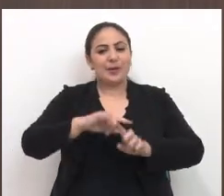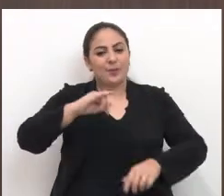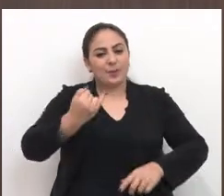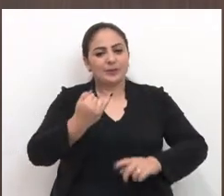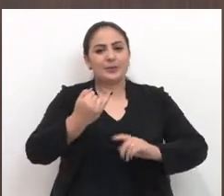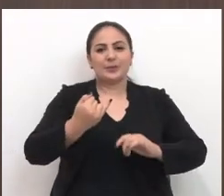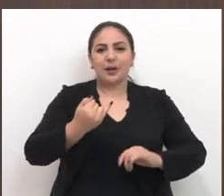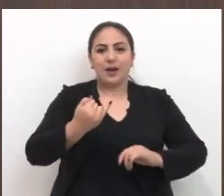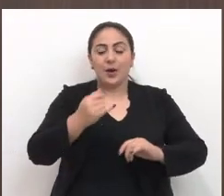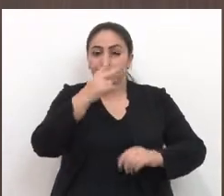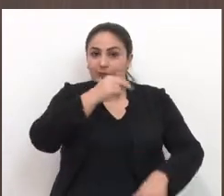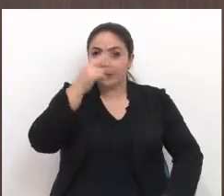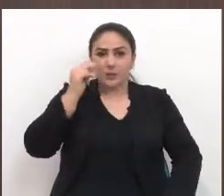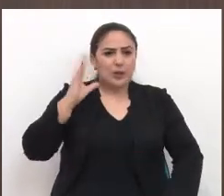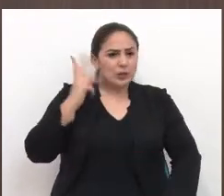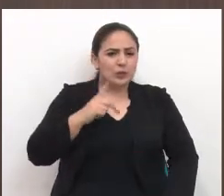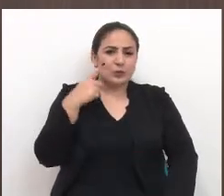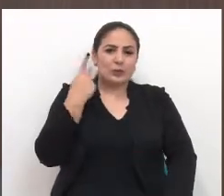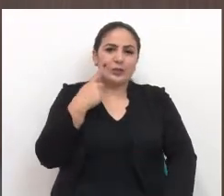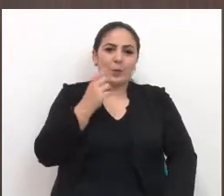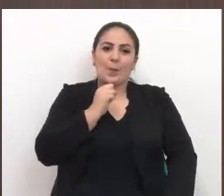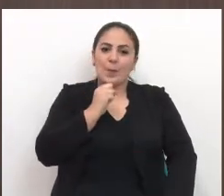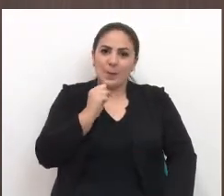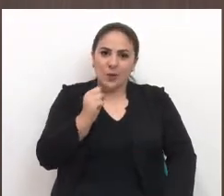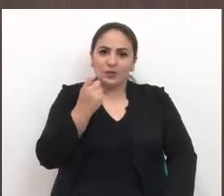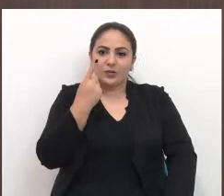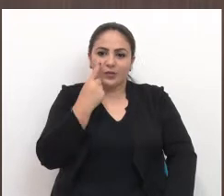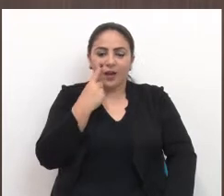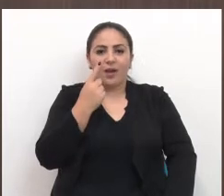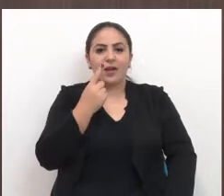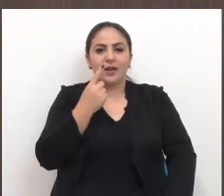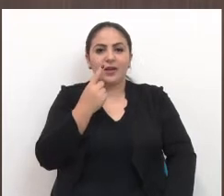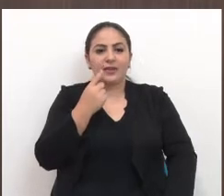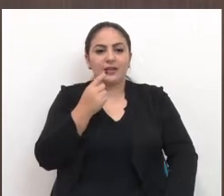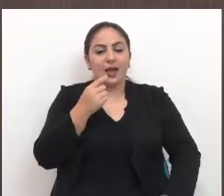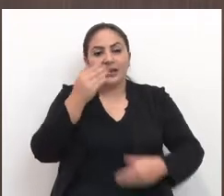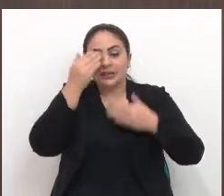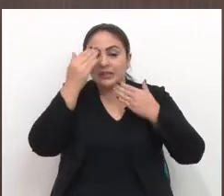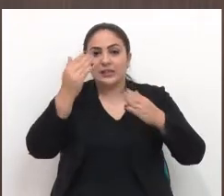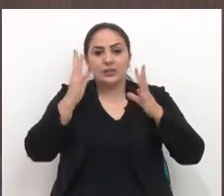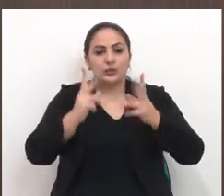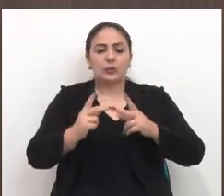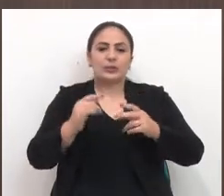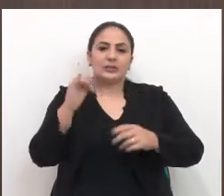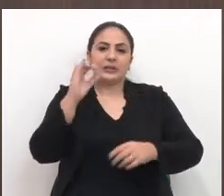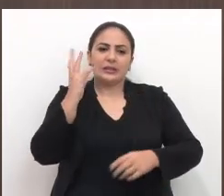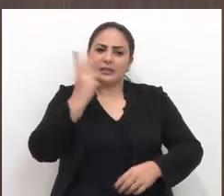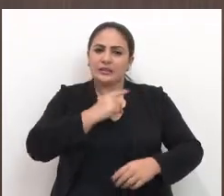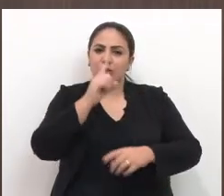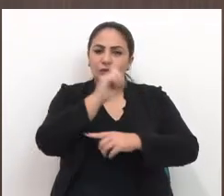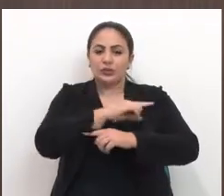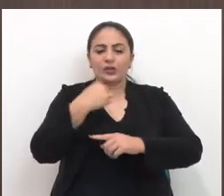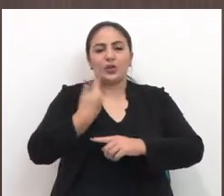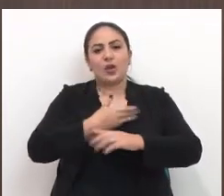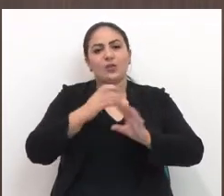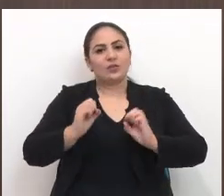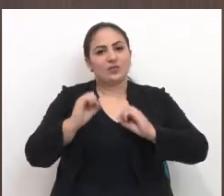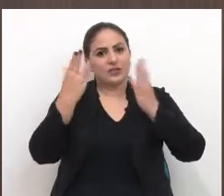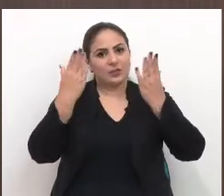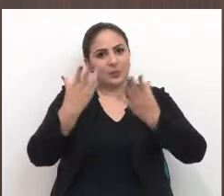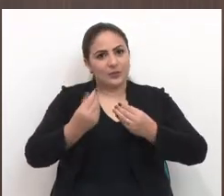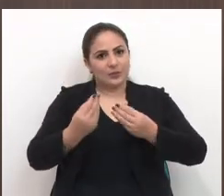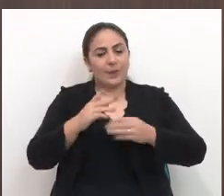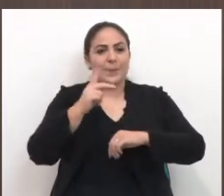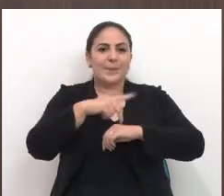e oportunizar ao Executivo e a todos os vereadores que eles possam se manifestar agradecendo esse brilhante dia. Nós temos muito a